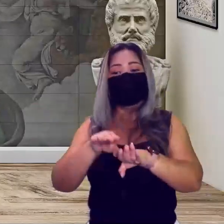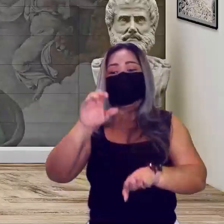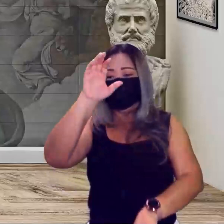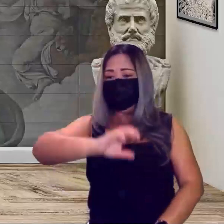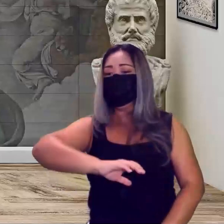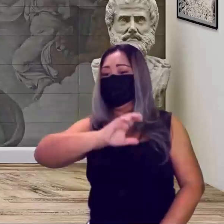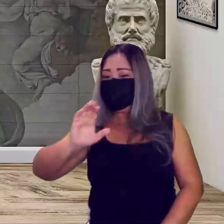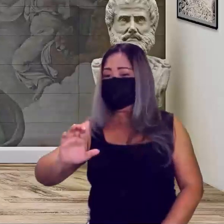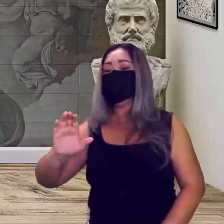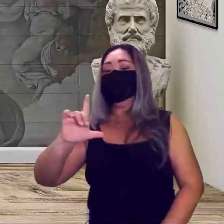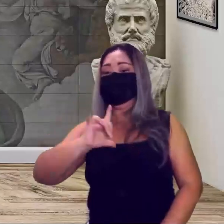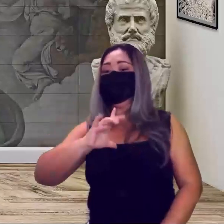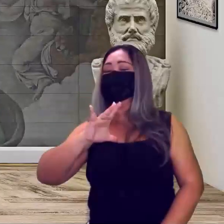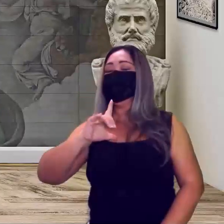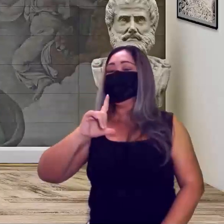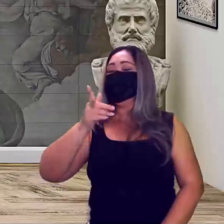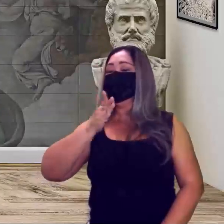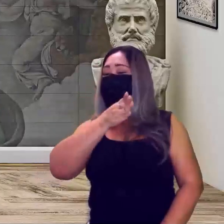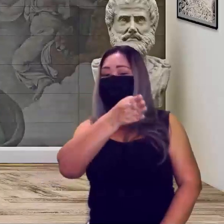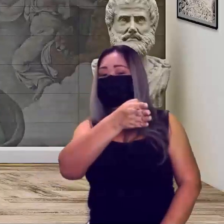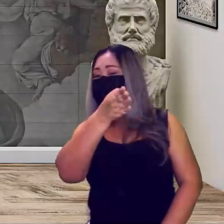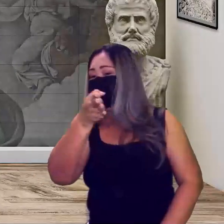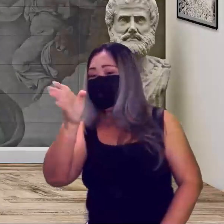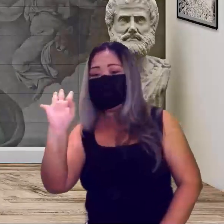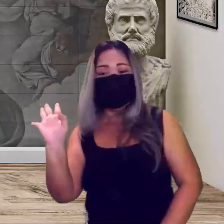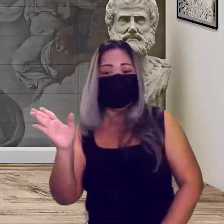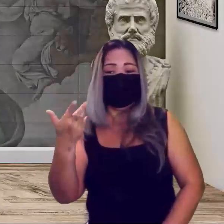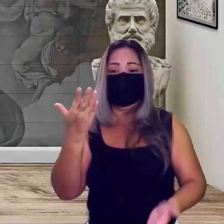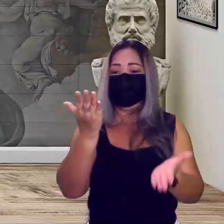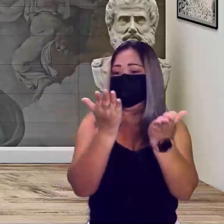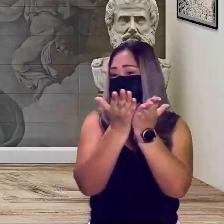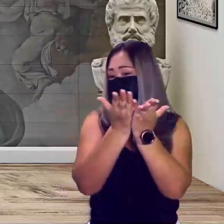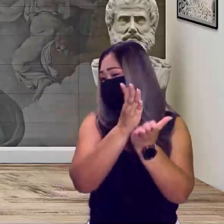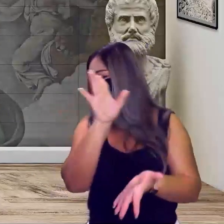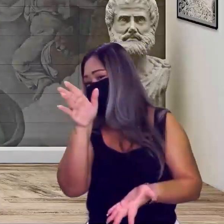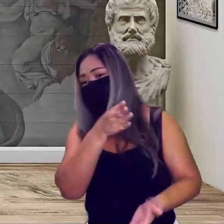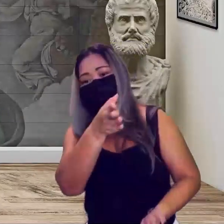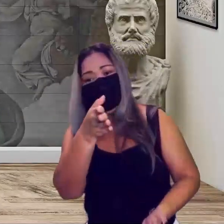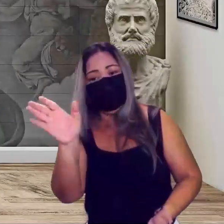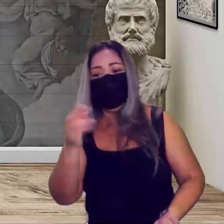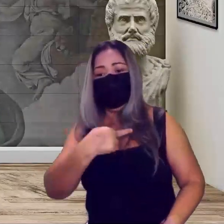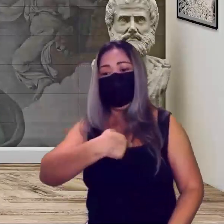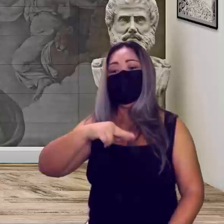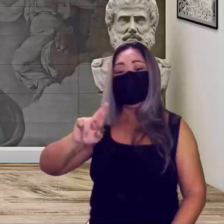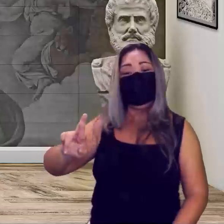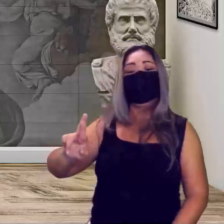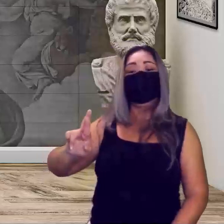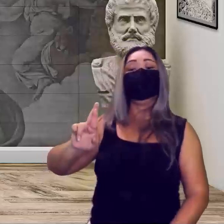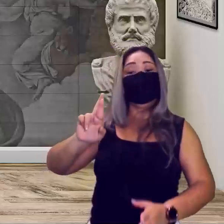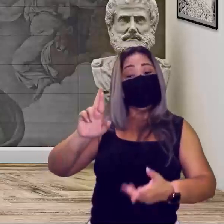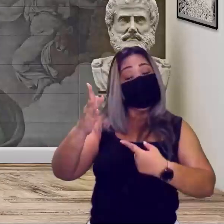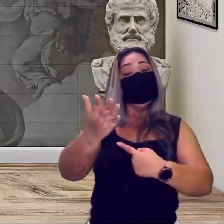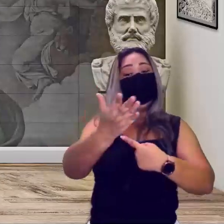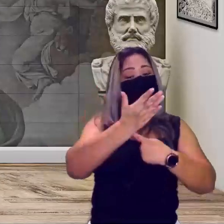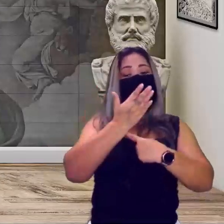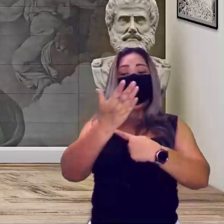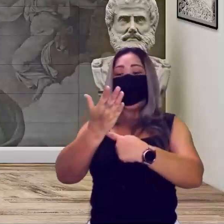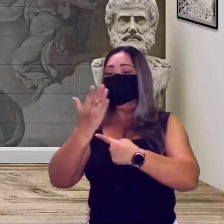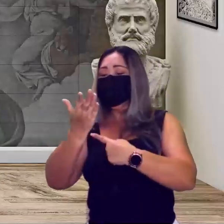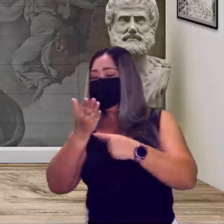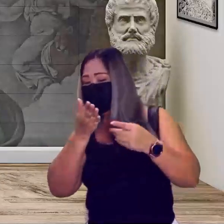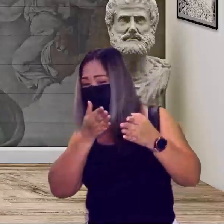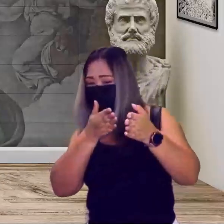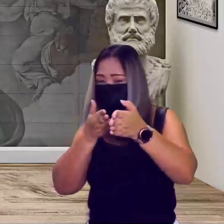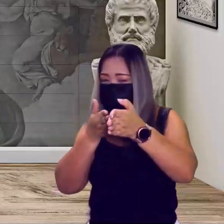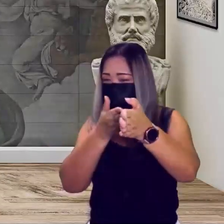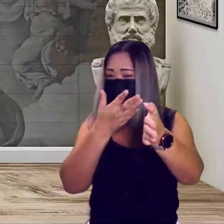cristãos, etc., seja lá o segmento que eu vou buscar, a religião também ela ajuda você a ter uma boa orientação